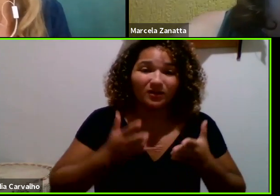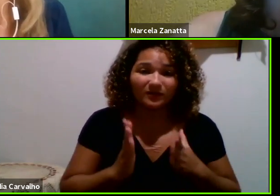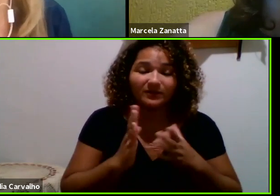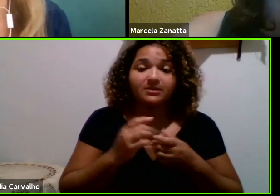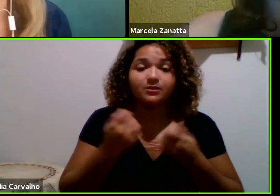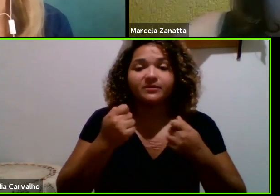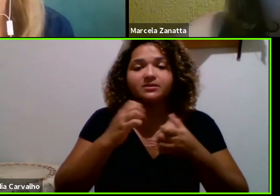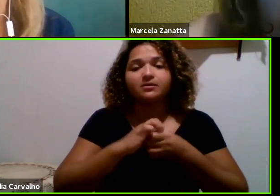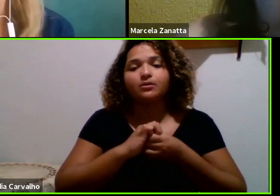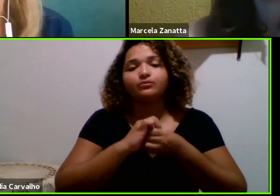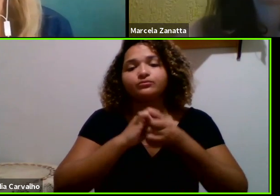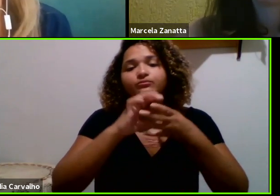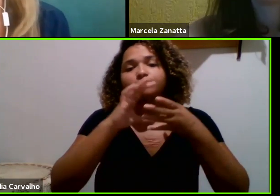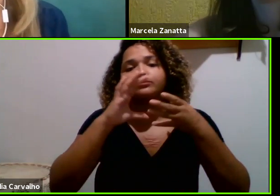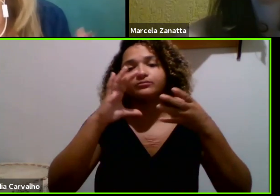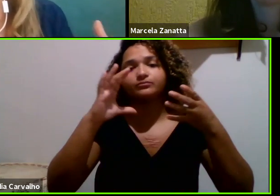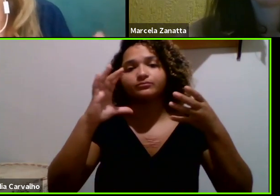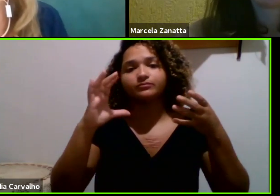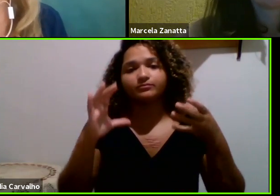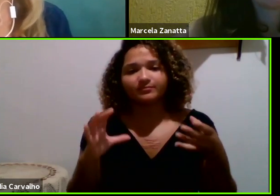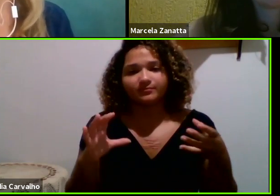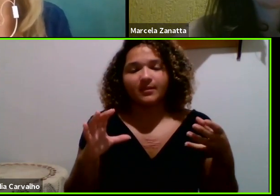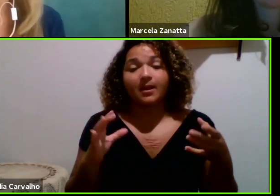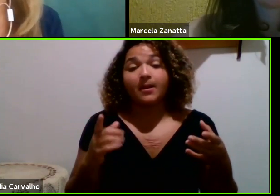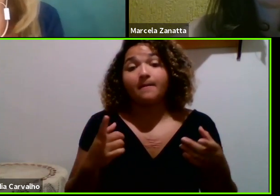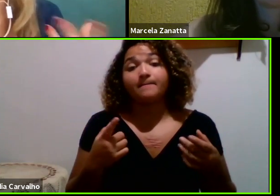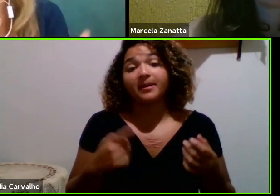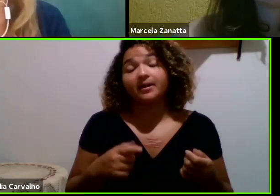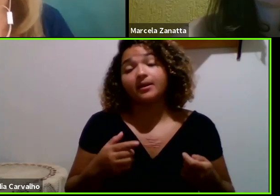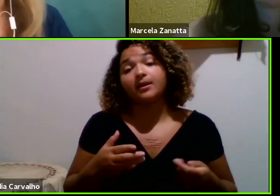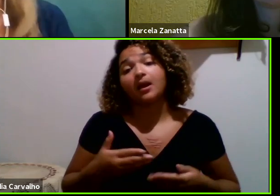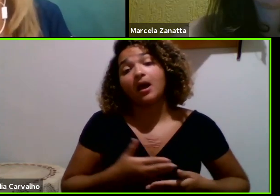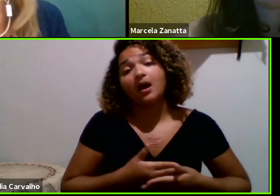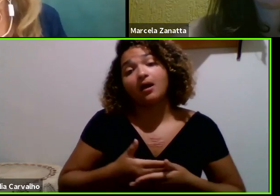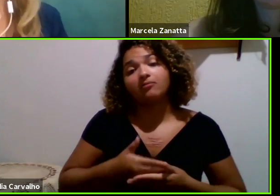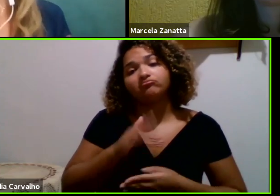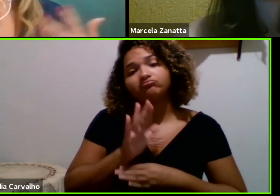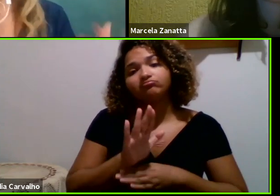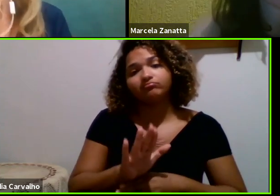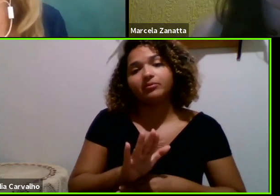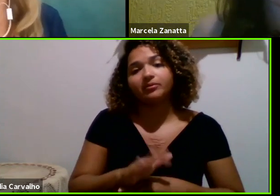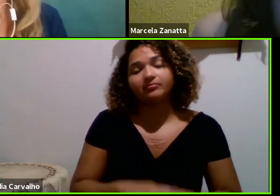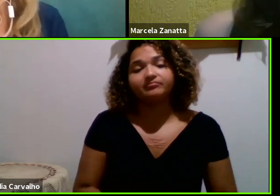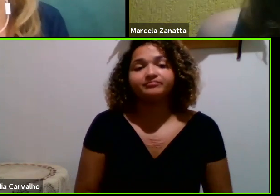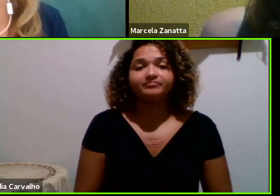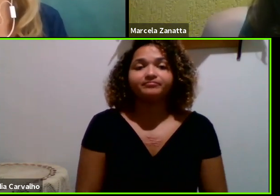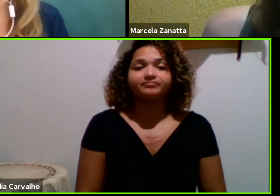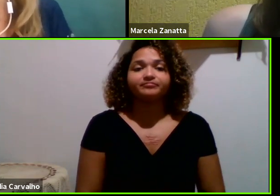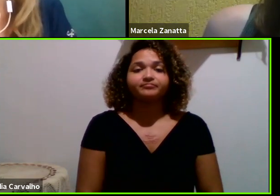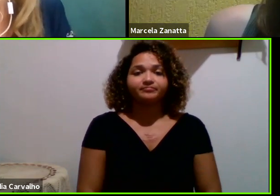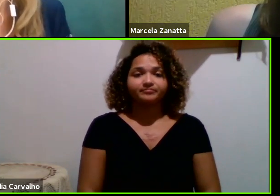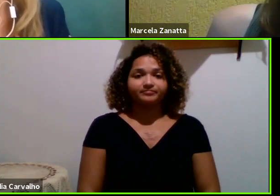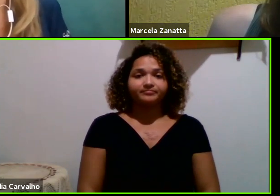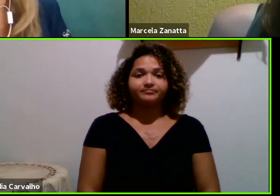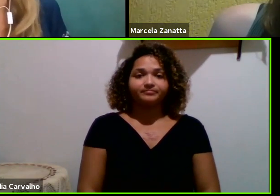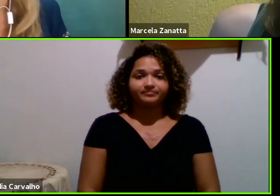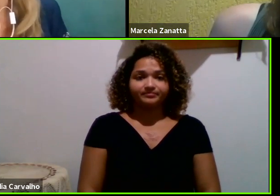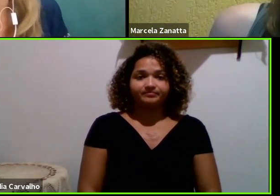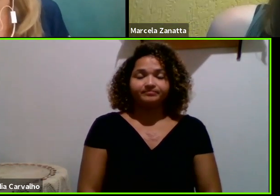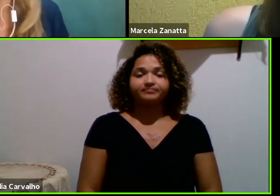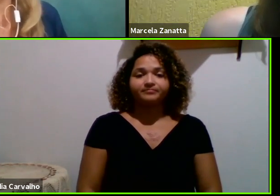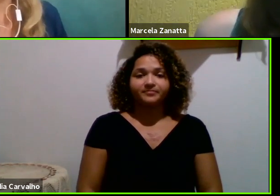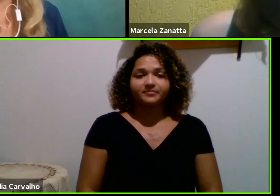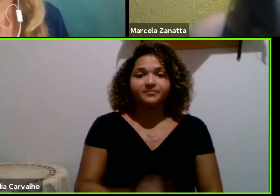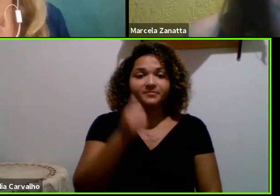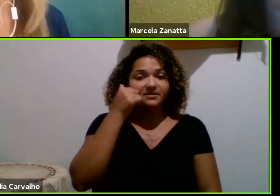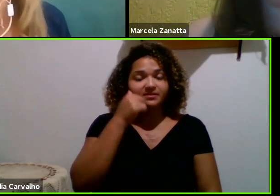a cervicodilatação do colo. Então, a intenção é relaxar a parte mole, deixar essa mulher muito mais relaxada e muito mais